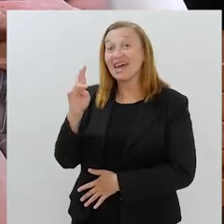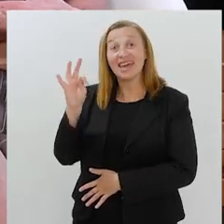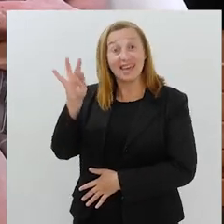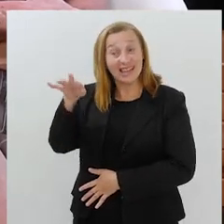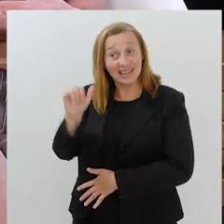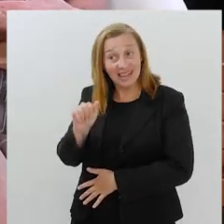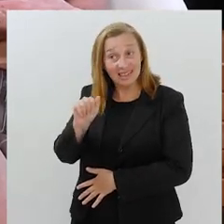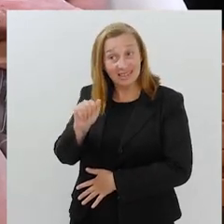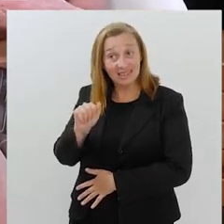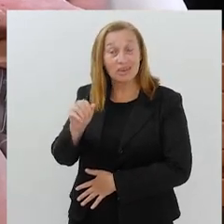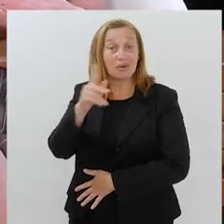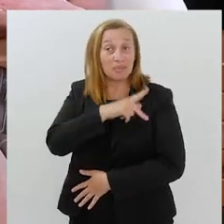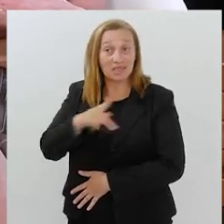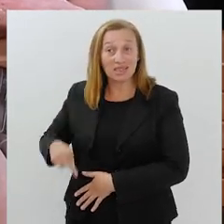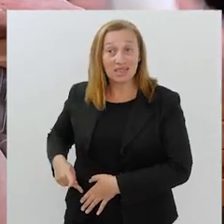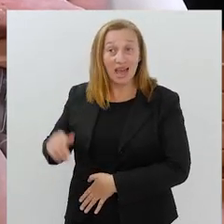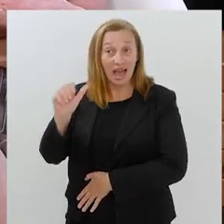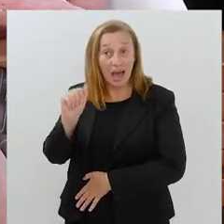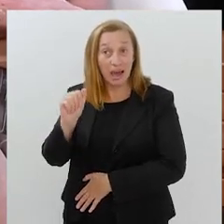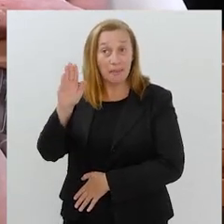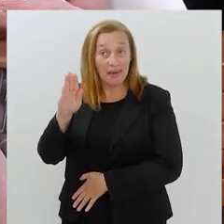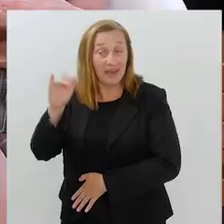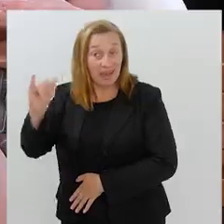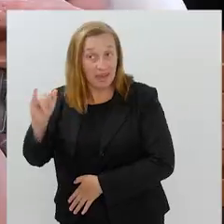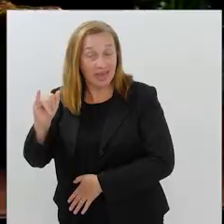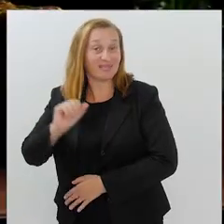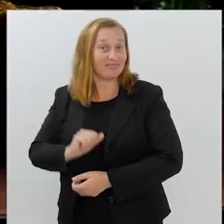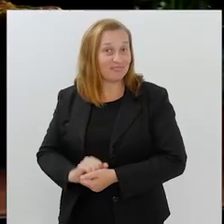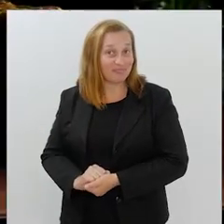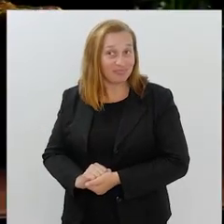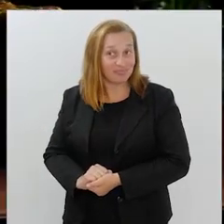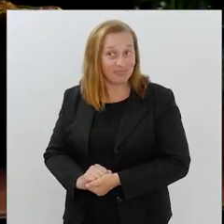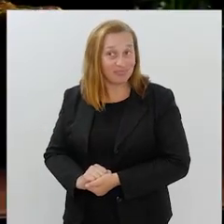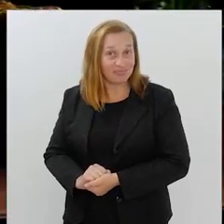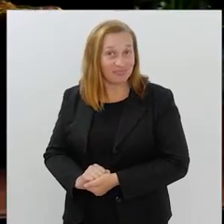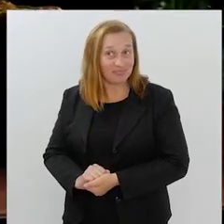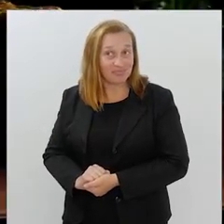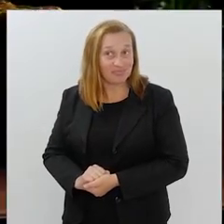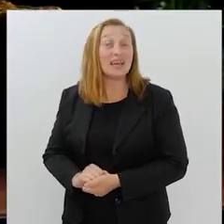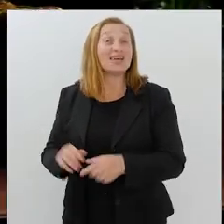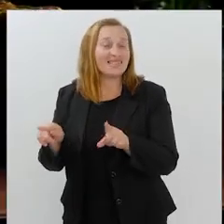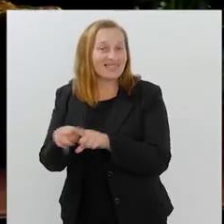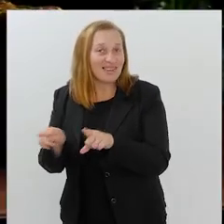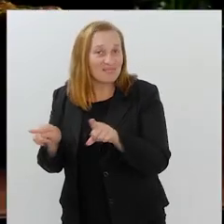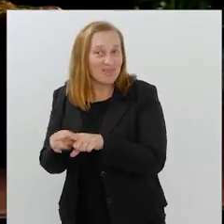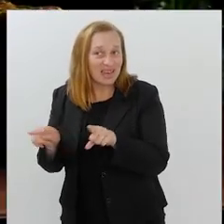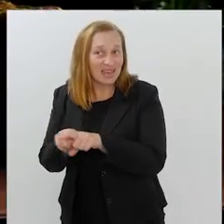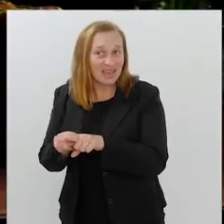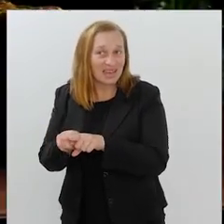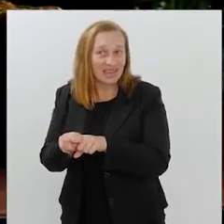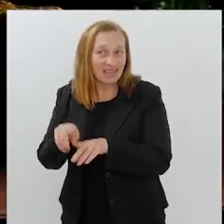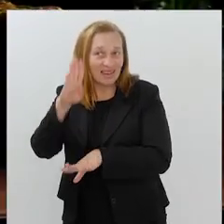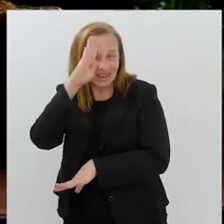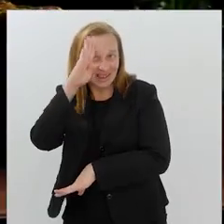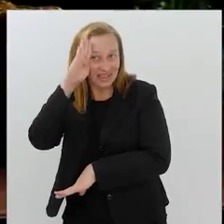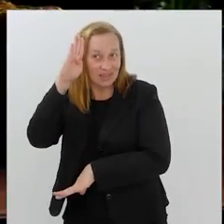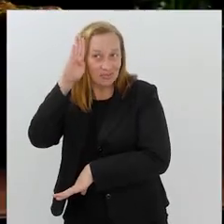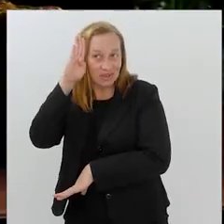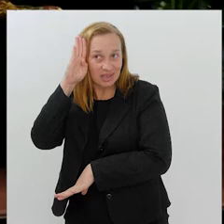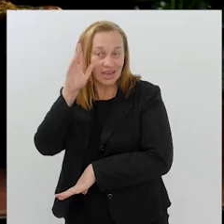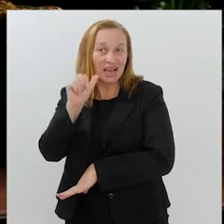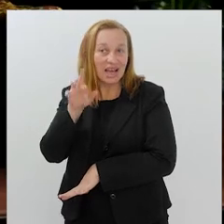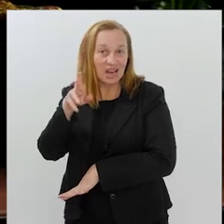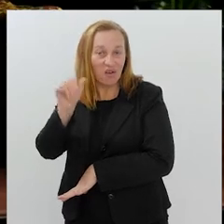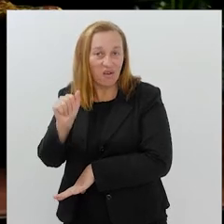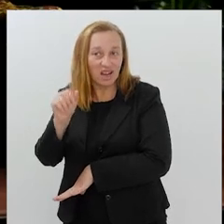Rita Cortez que foi presidente da abi e que do iab né Eh e que também Preside a Academia